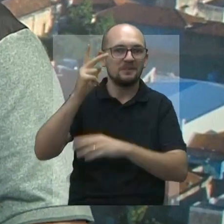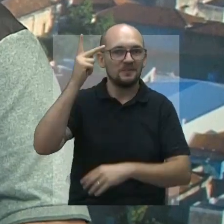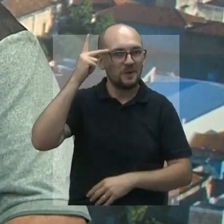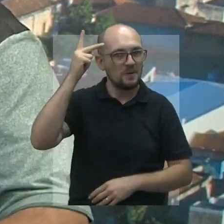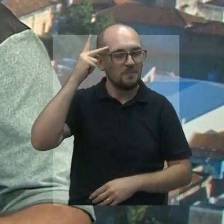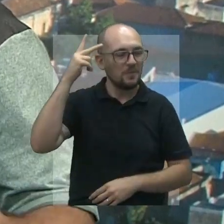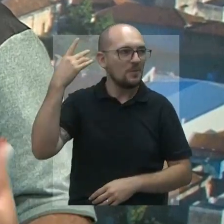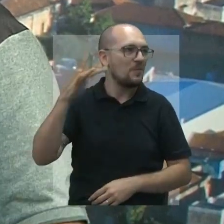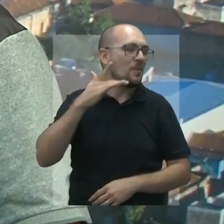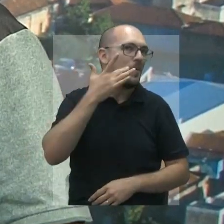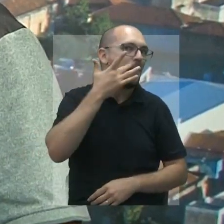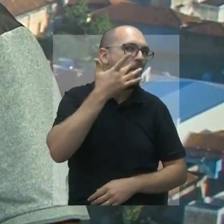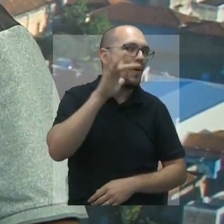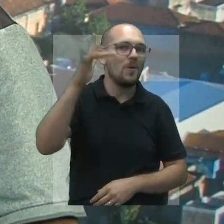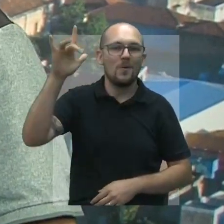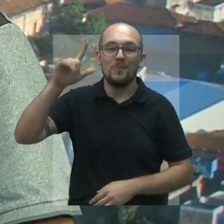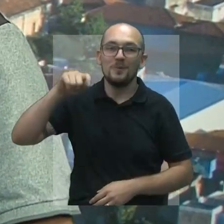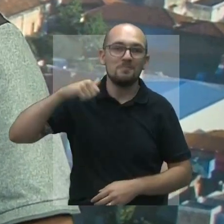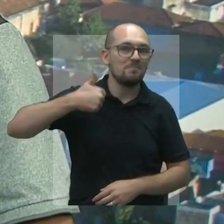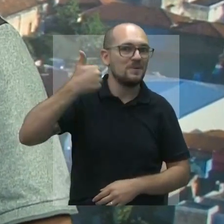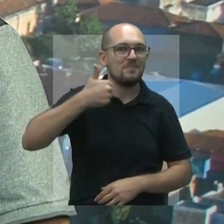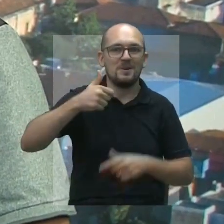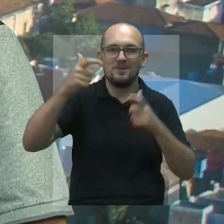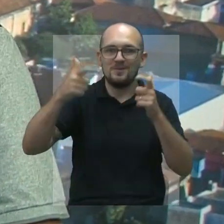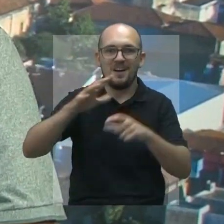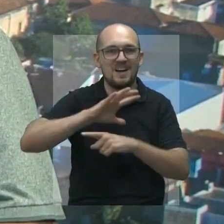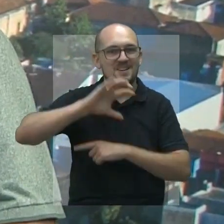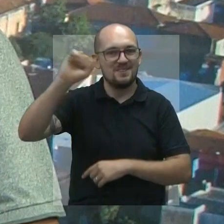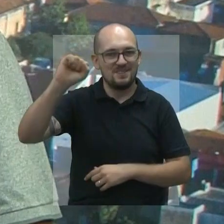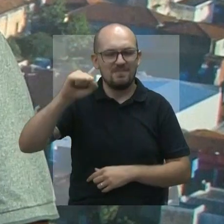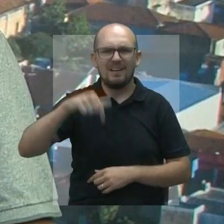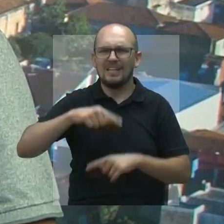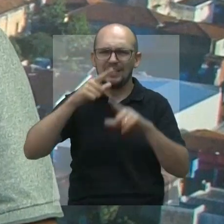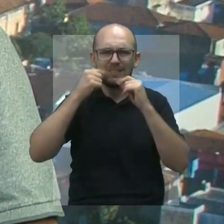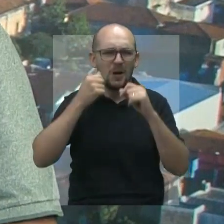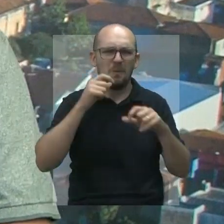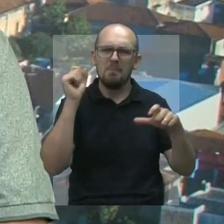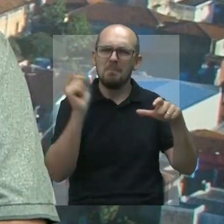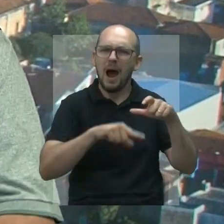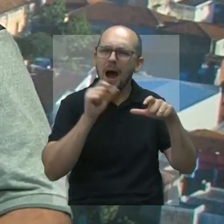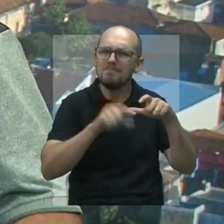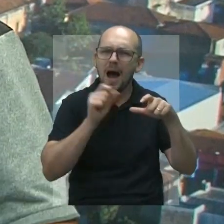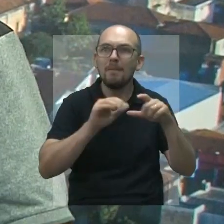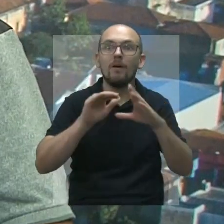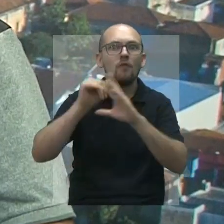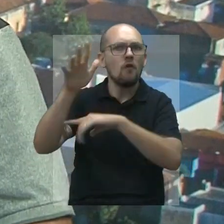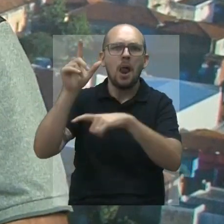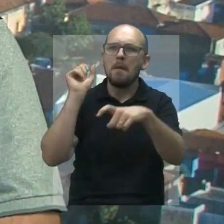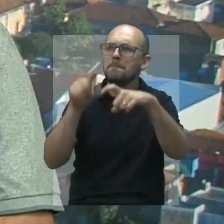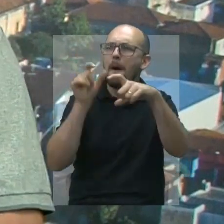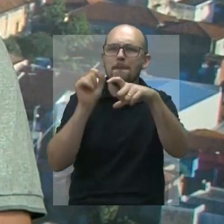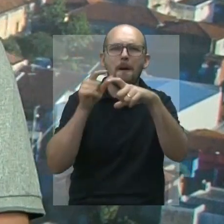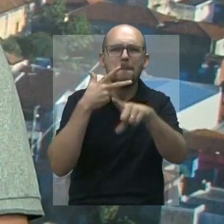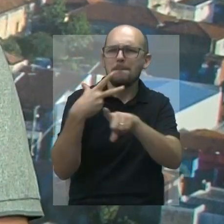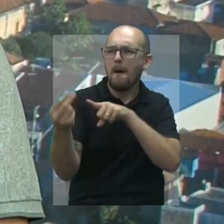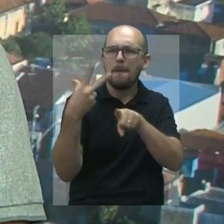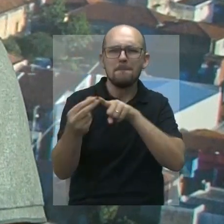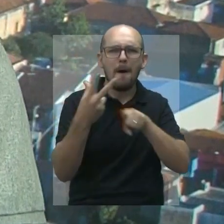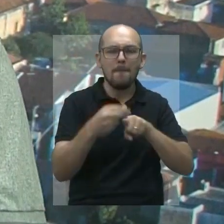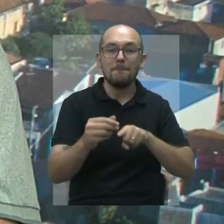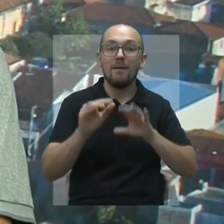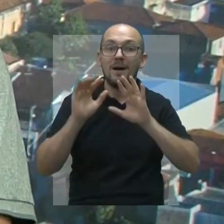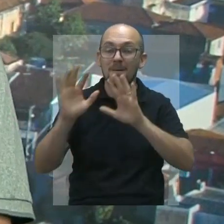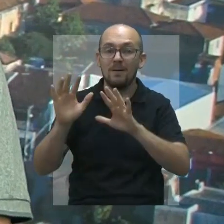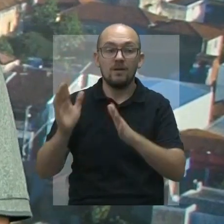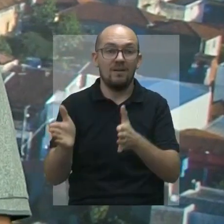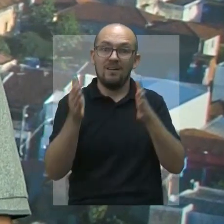ouro brilhando tanto no Jauzão quanto nas partidas fora de Jaú ao longo de toda a campanha. E também tivemos antes disso a equipe profissional, que não